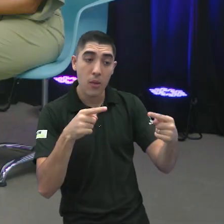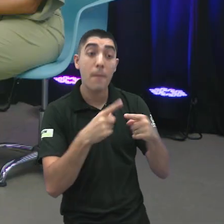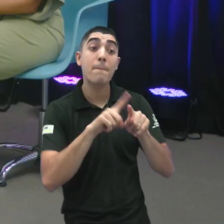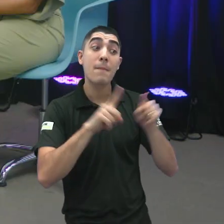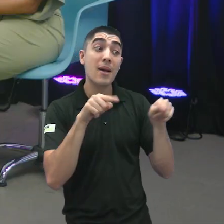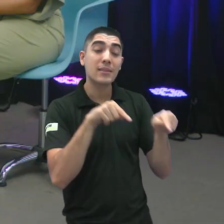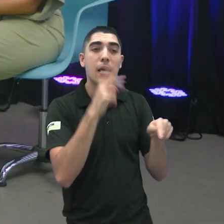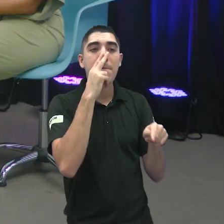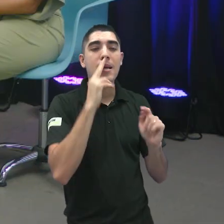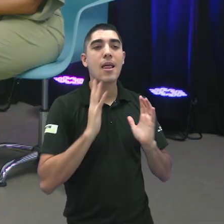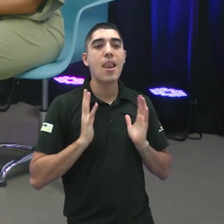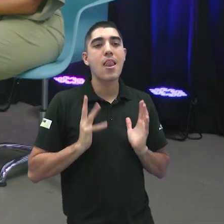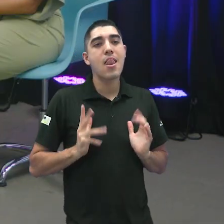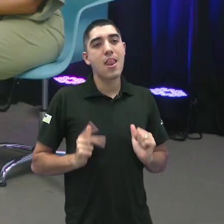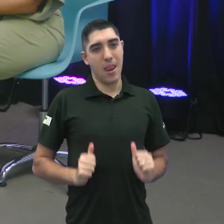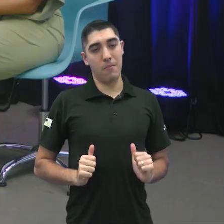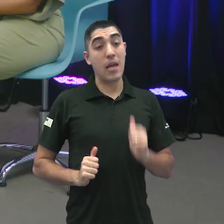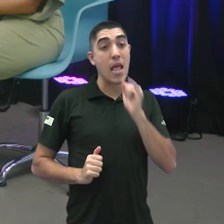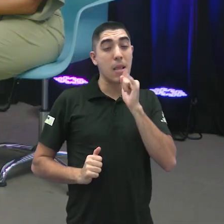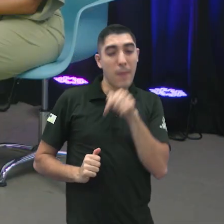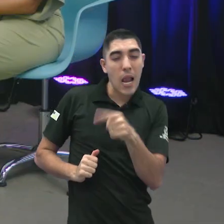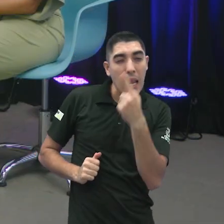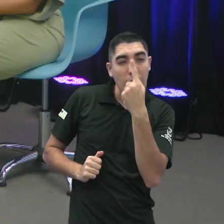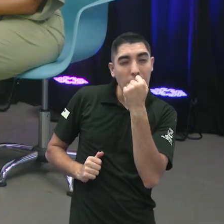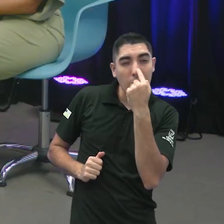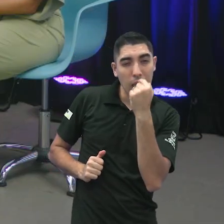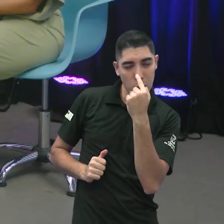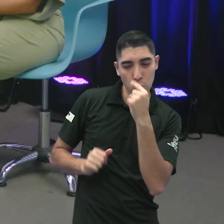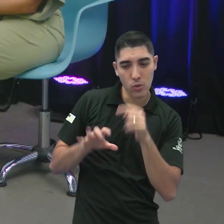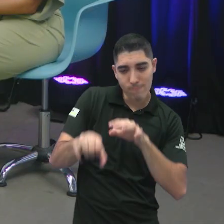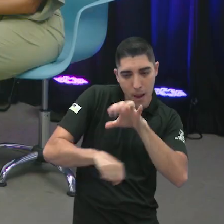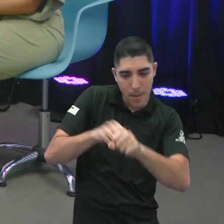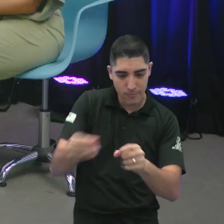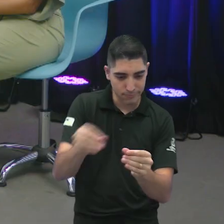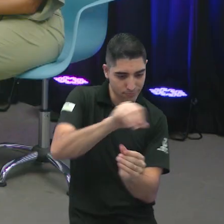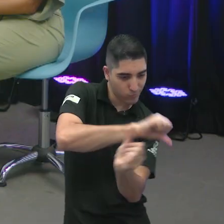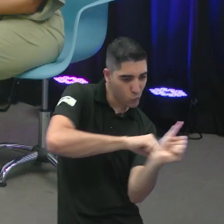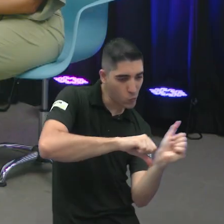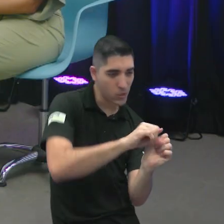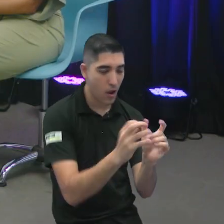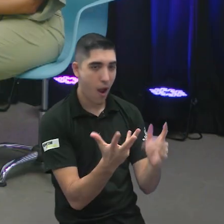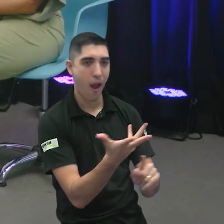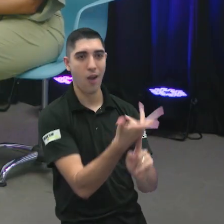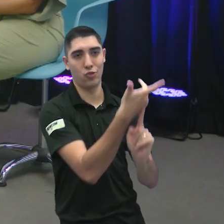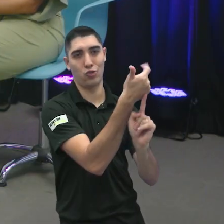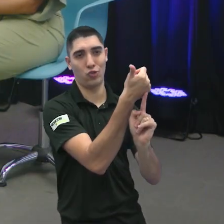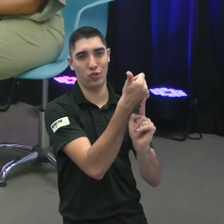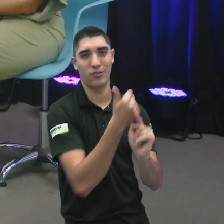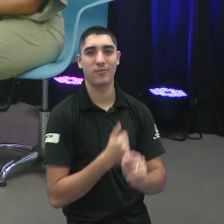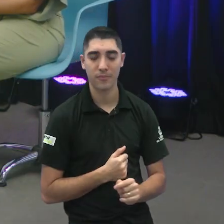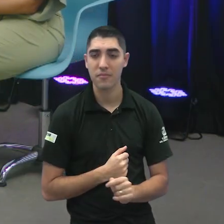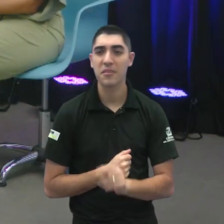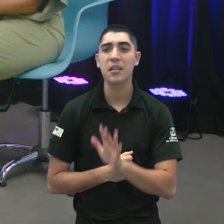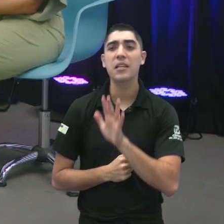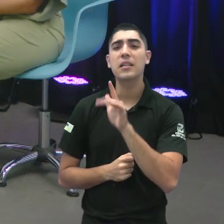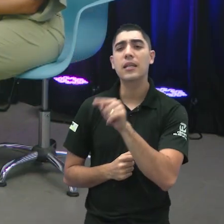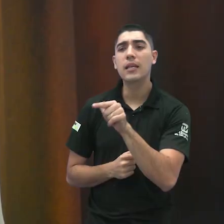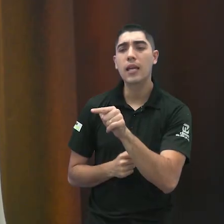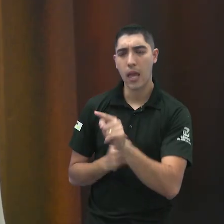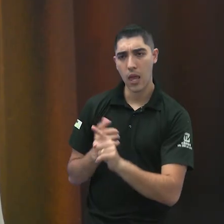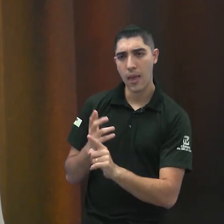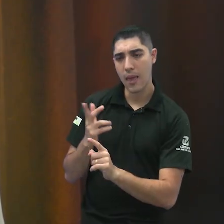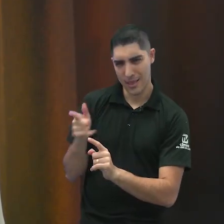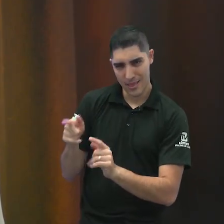na sustentabilidade. Você está tirando o lixo da natureza e não tirando a natureza. Legal. E o que a obra